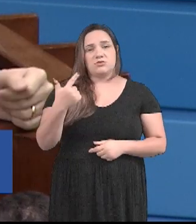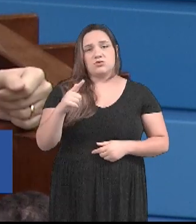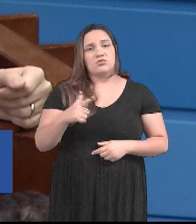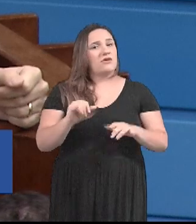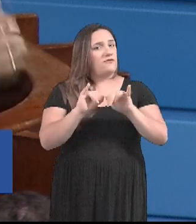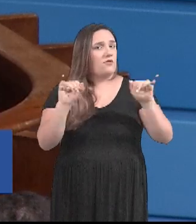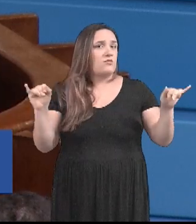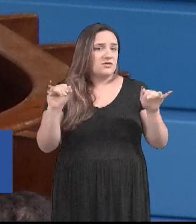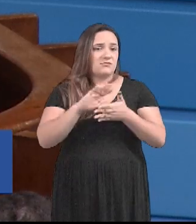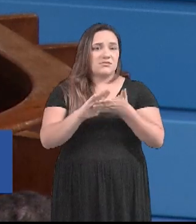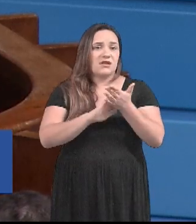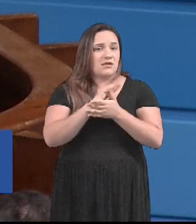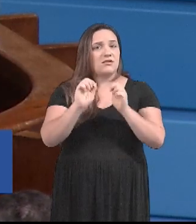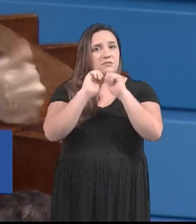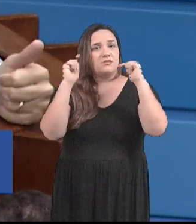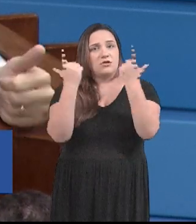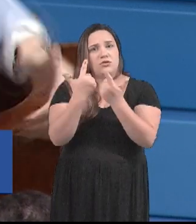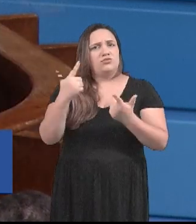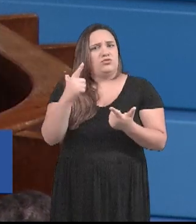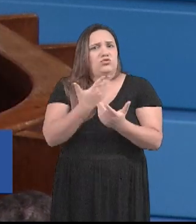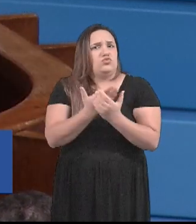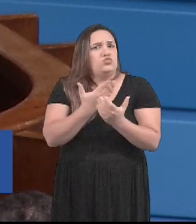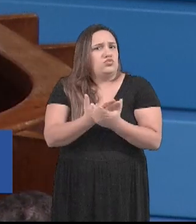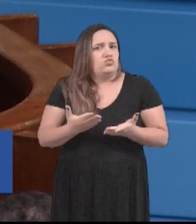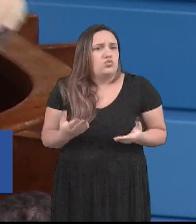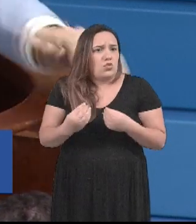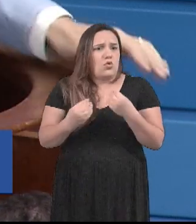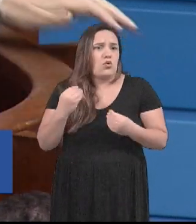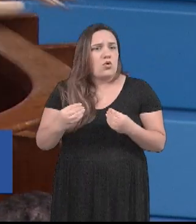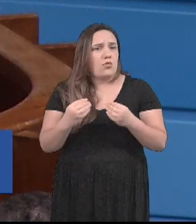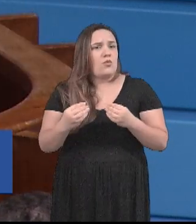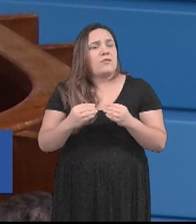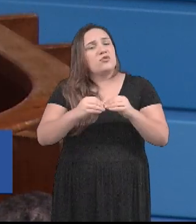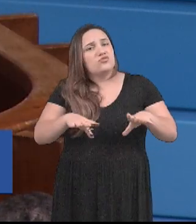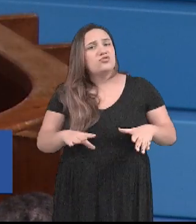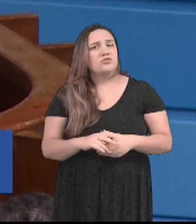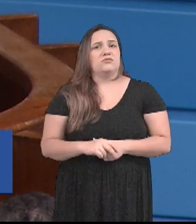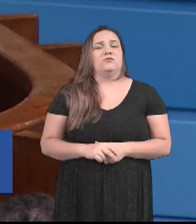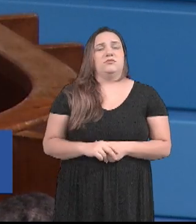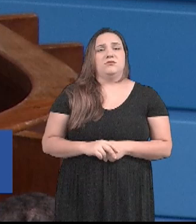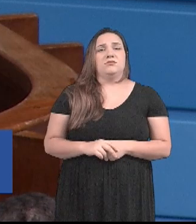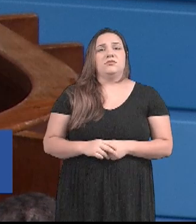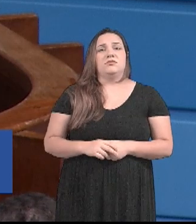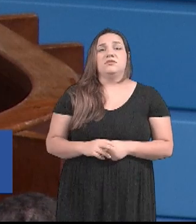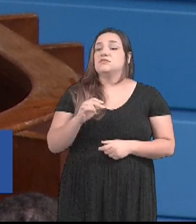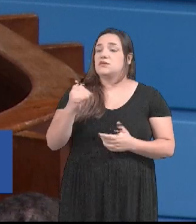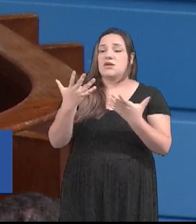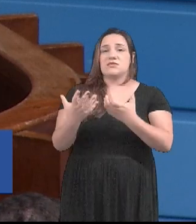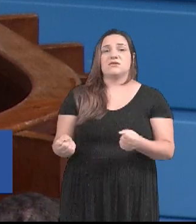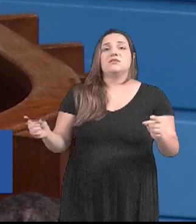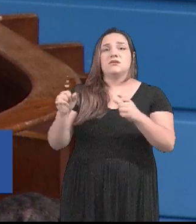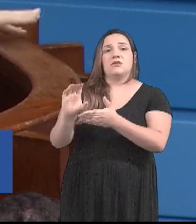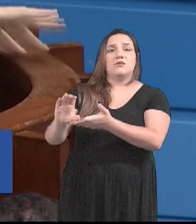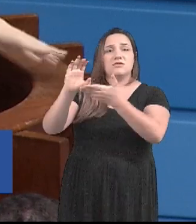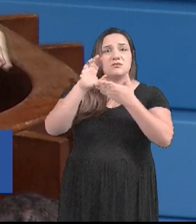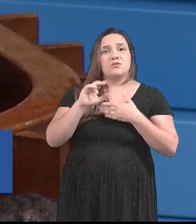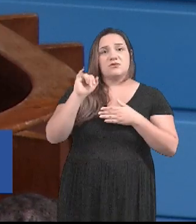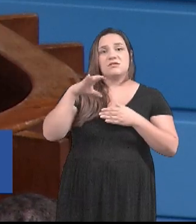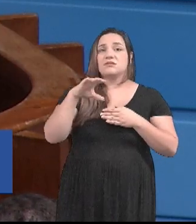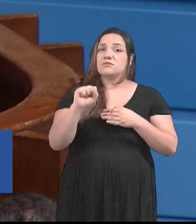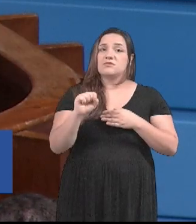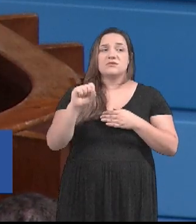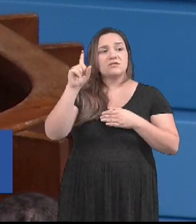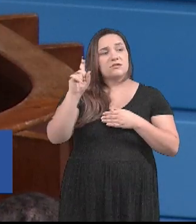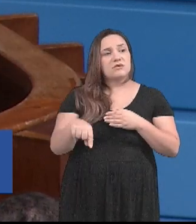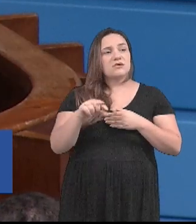para a Assembleia, sem o estudo de impacto, sem as medidas compensatórias de renúncia de receita, segundo o Supremo Tribunal